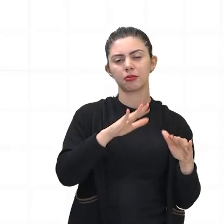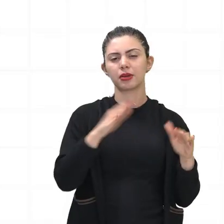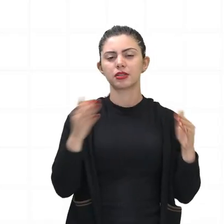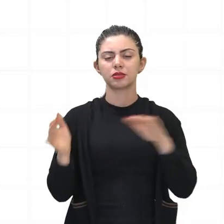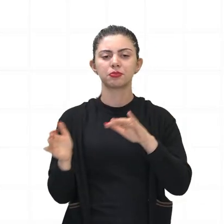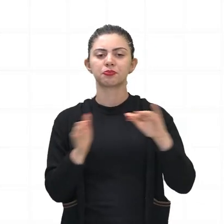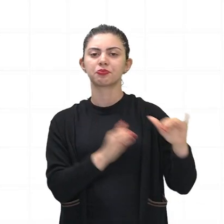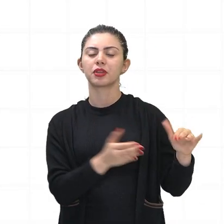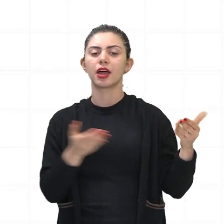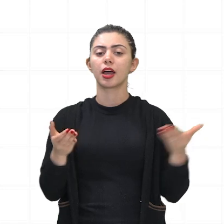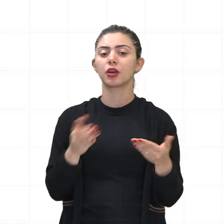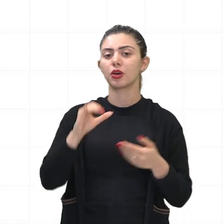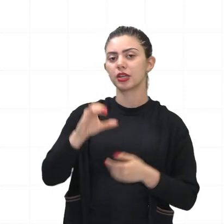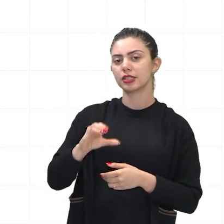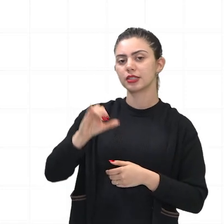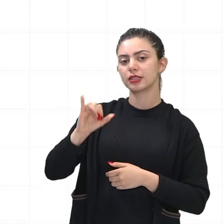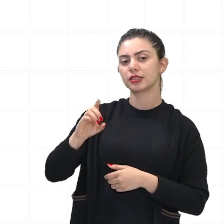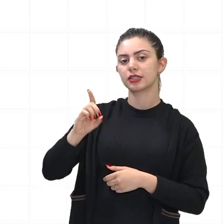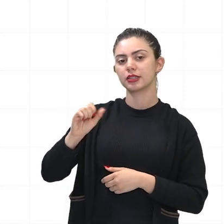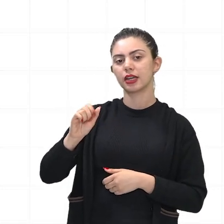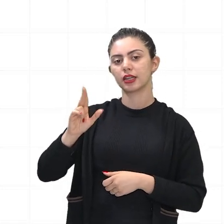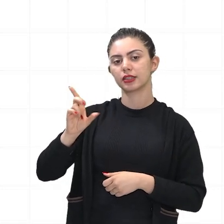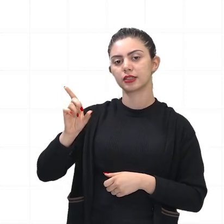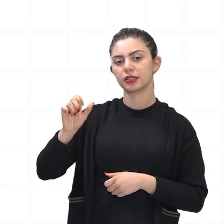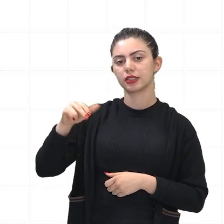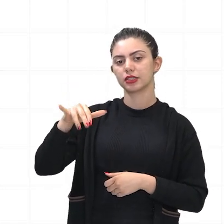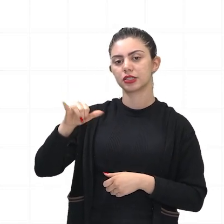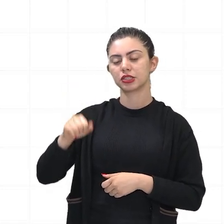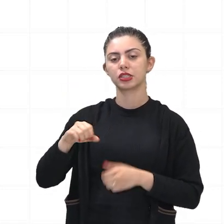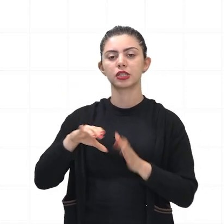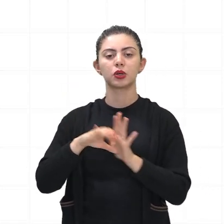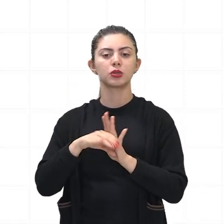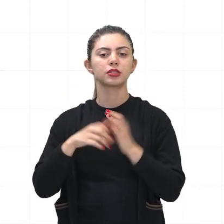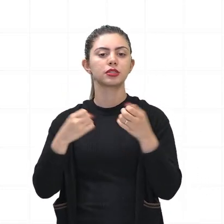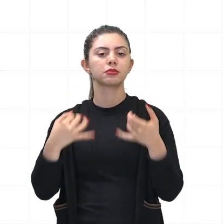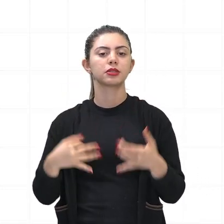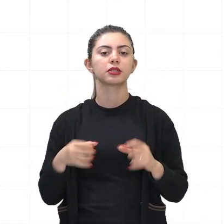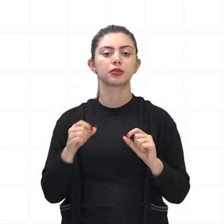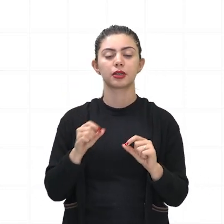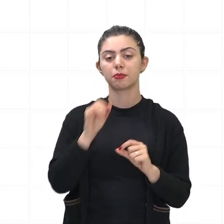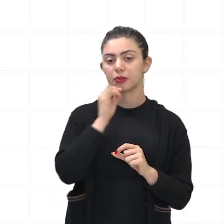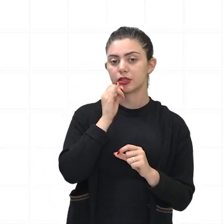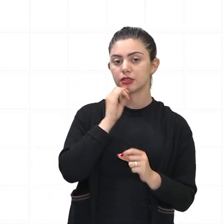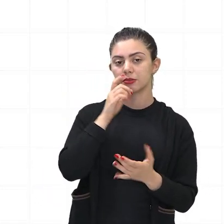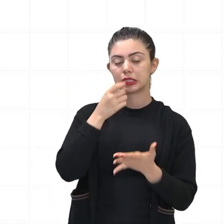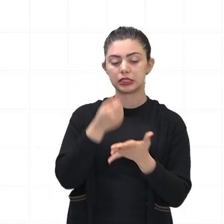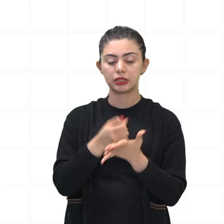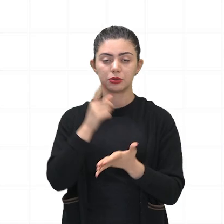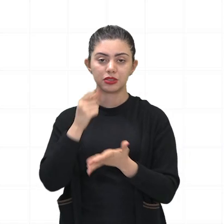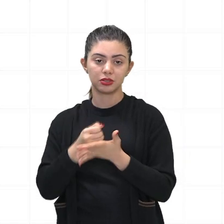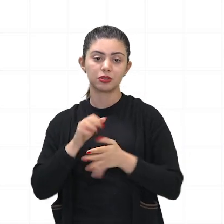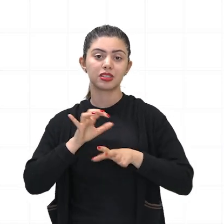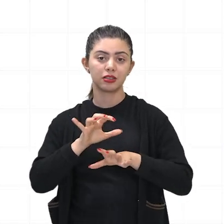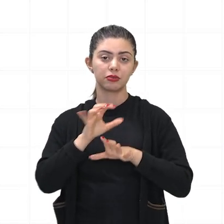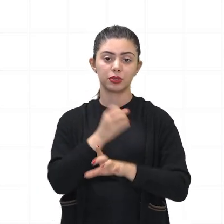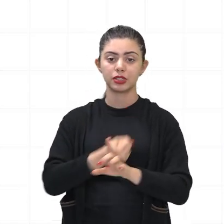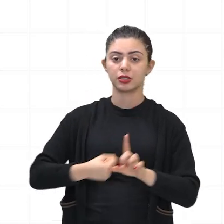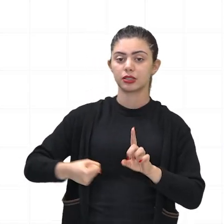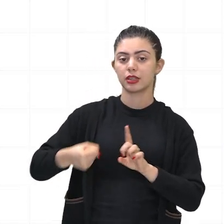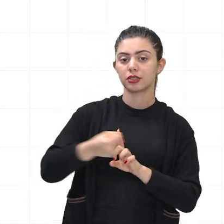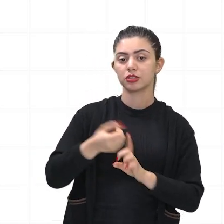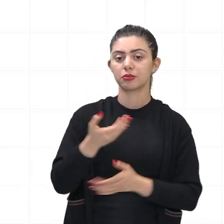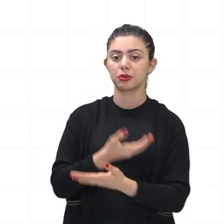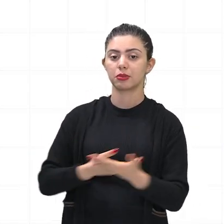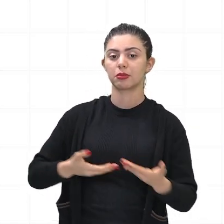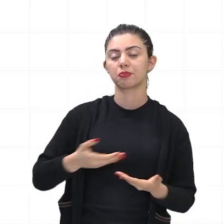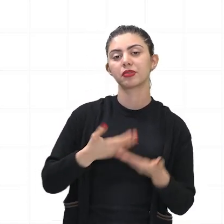cidadania. A cidadania envolve participar das decisões que afetam a vida em comunidade. Assim como os